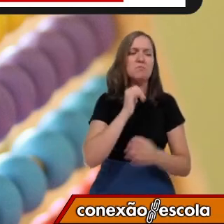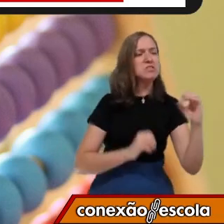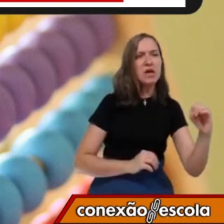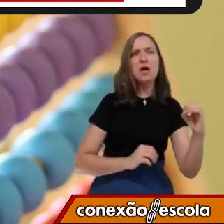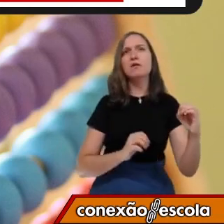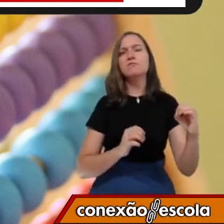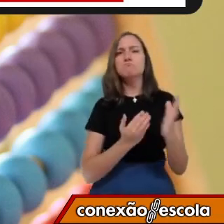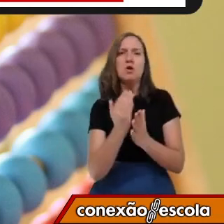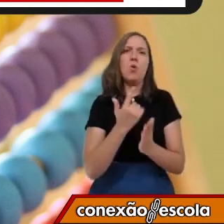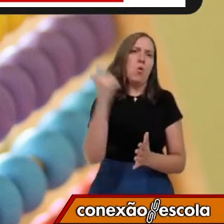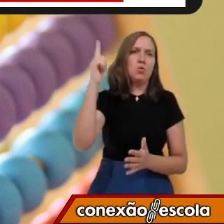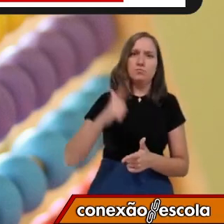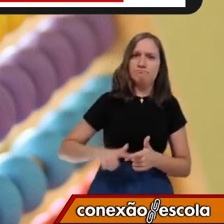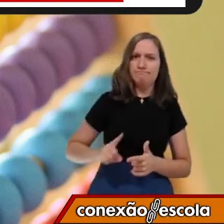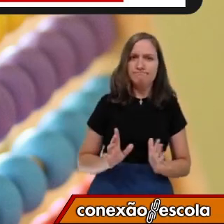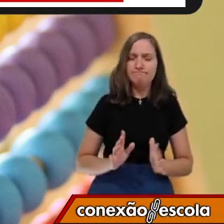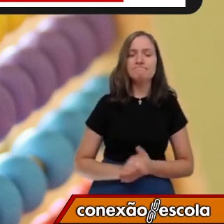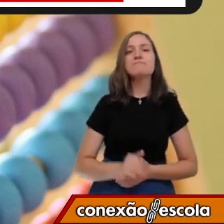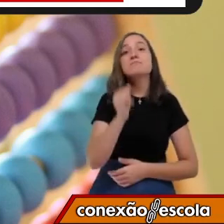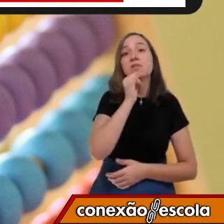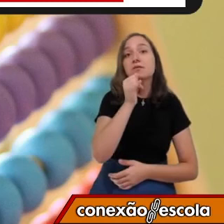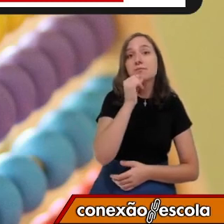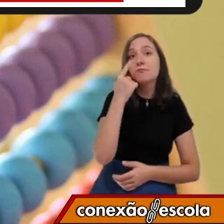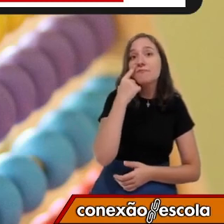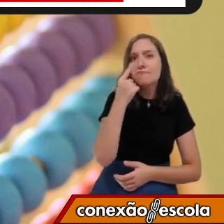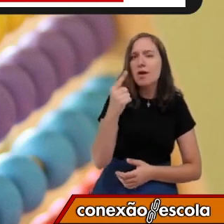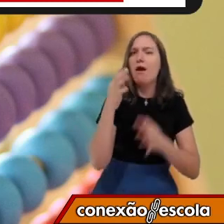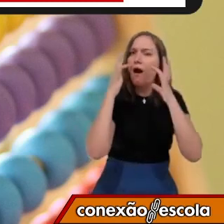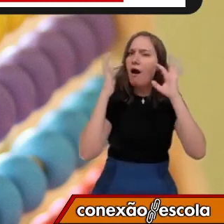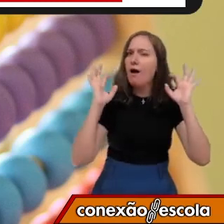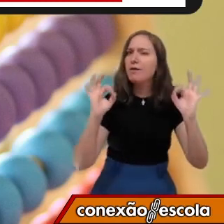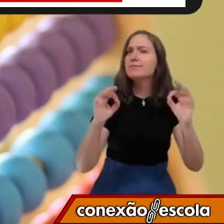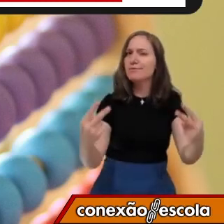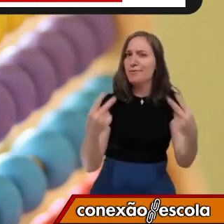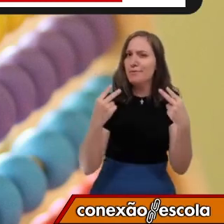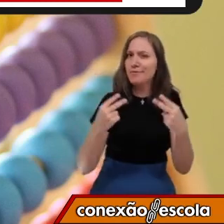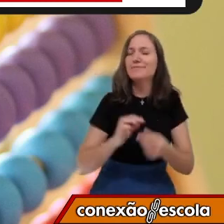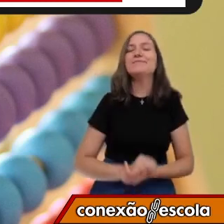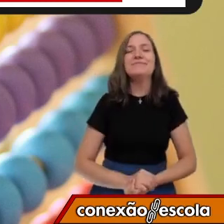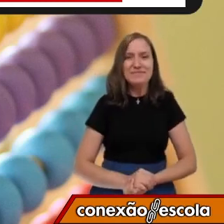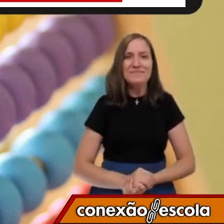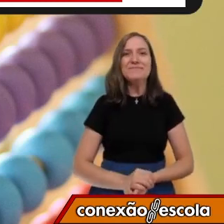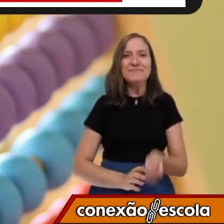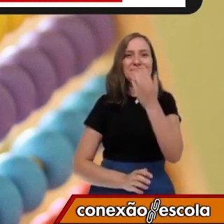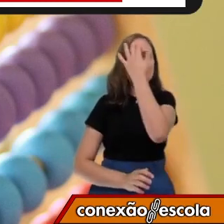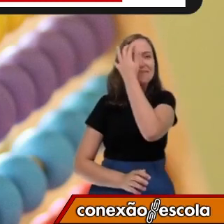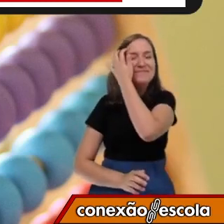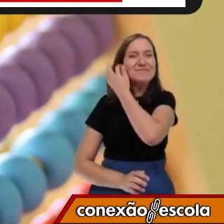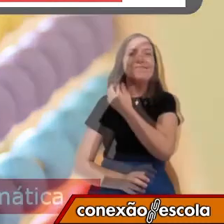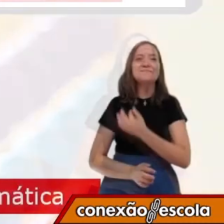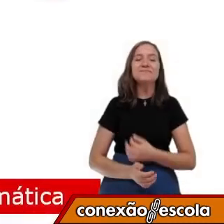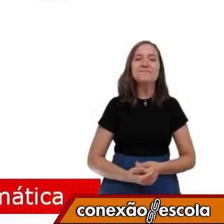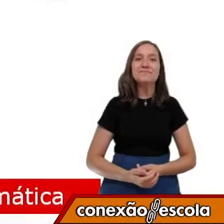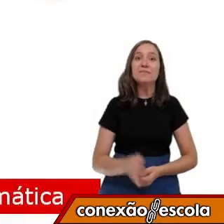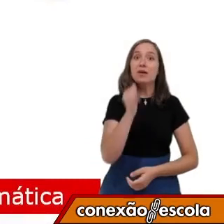com o 0. Vamos ver um exemplo para ver se você aí de casa está esperto e prestando atenção na aula. Esse exemplo aqui, nós